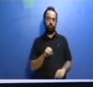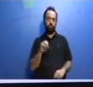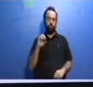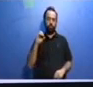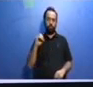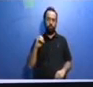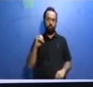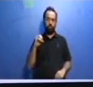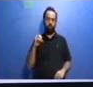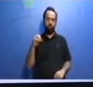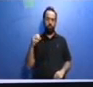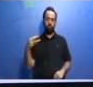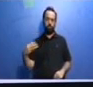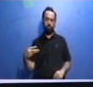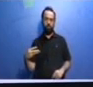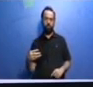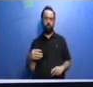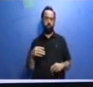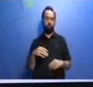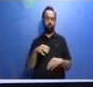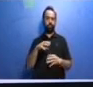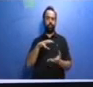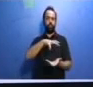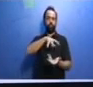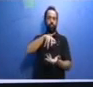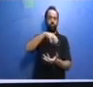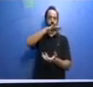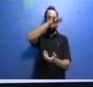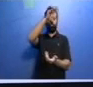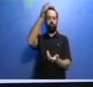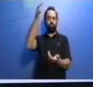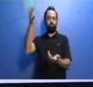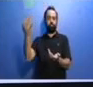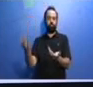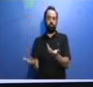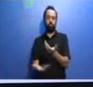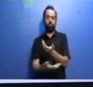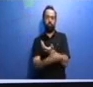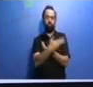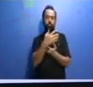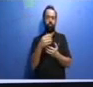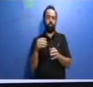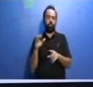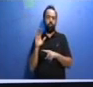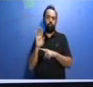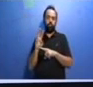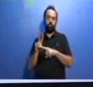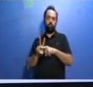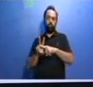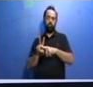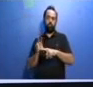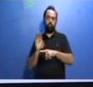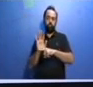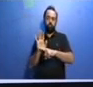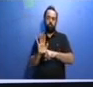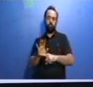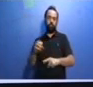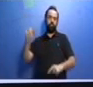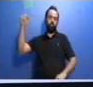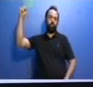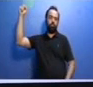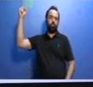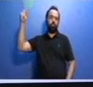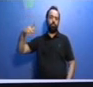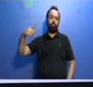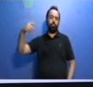gás que fica nas altas altitudes, na atmosfera, que ele protege, né, o planeta contra os raios nocivos do